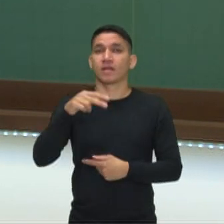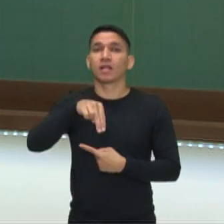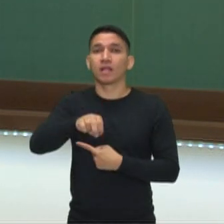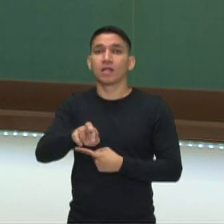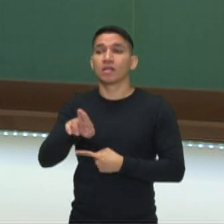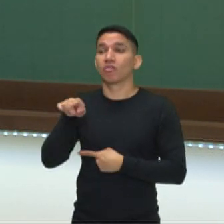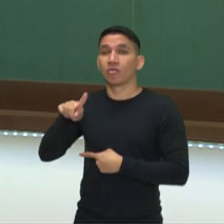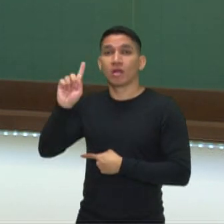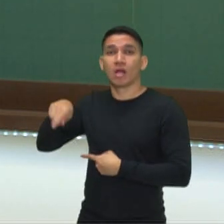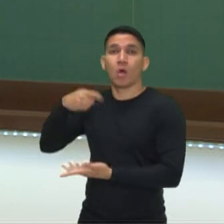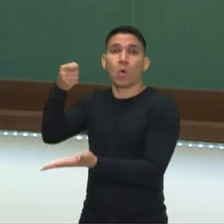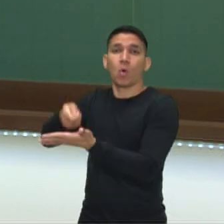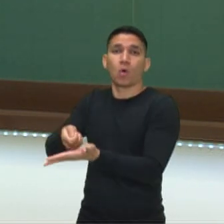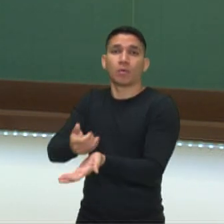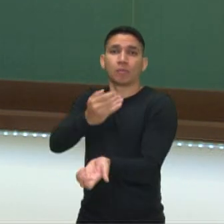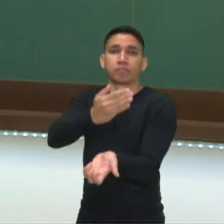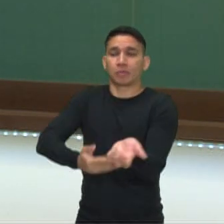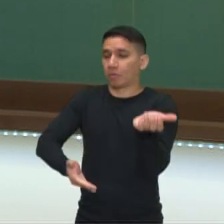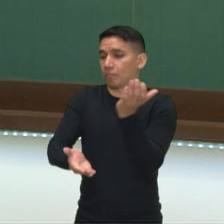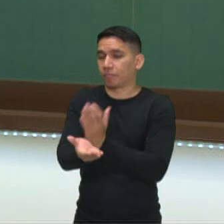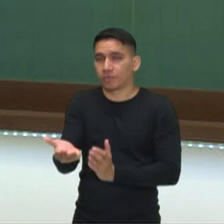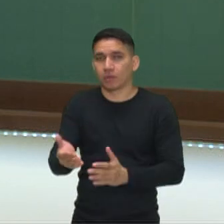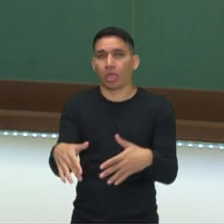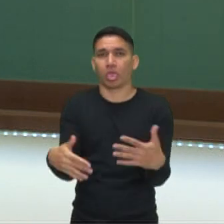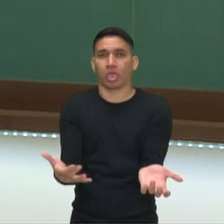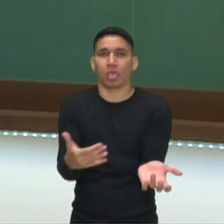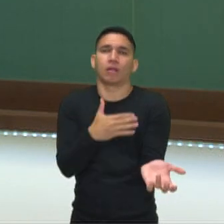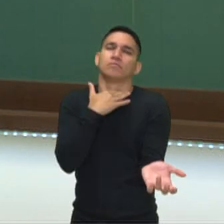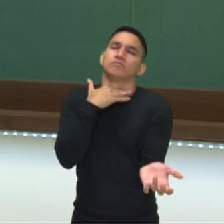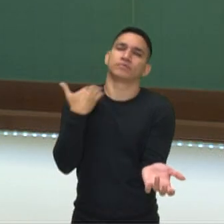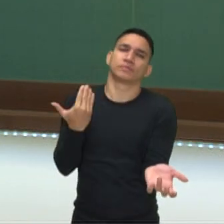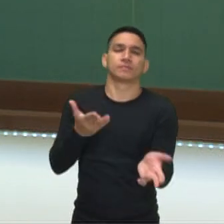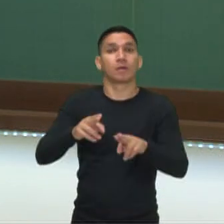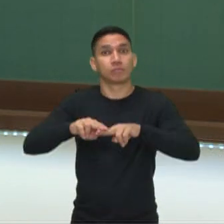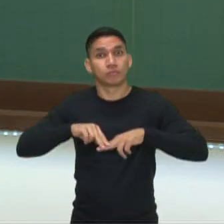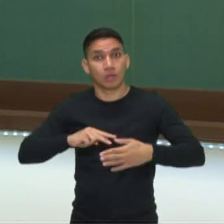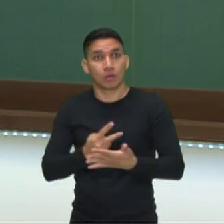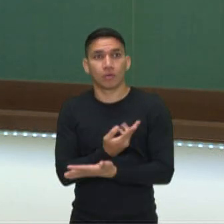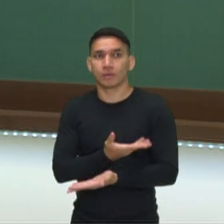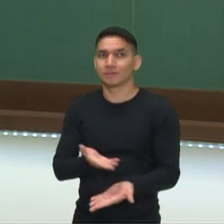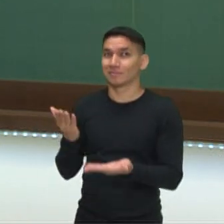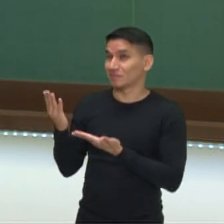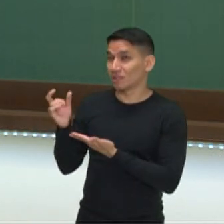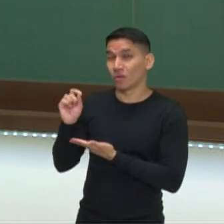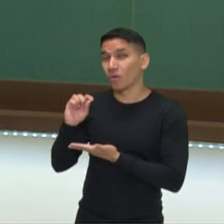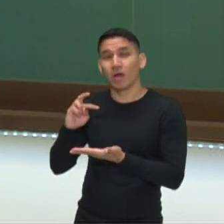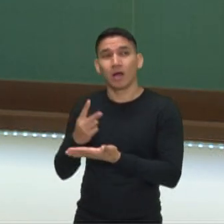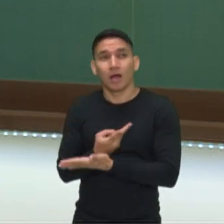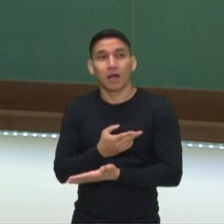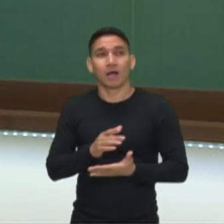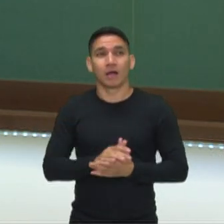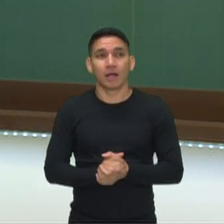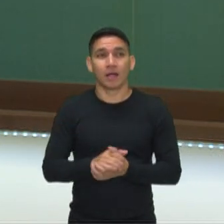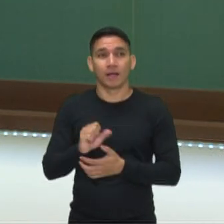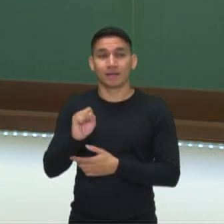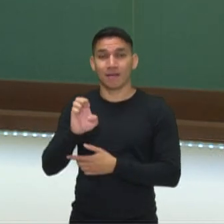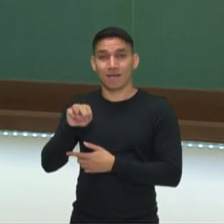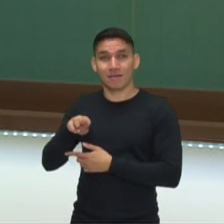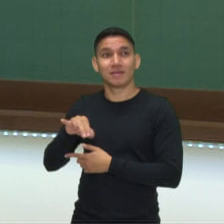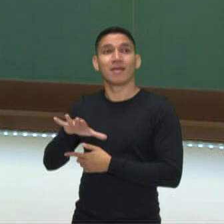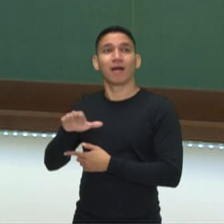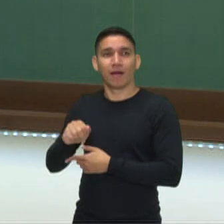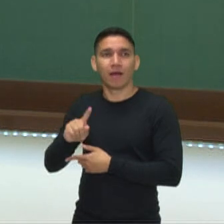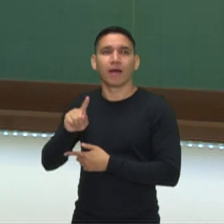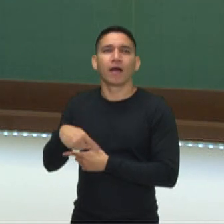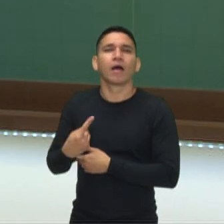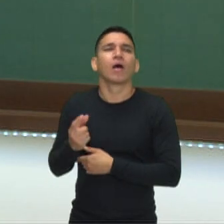seus pulsos e acabou morrendo. Então, com a morte de Sêneca, nós podemos dizer que praticamente o grande período de ouro do teatro, aquele grande